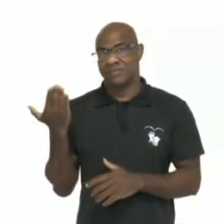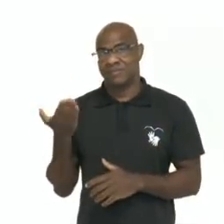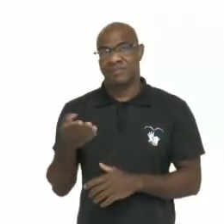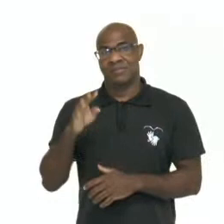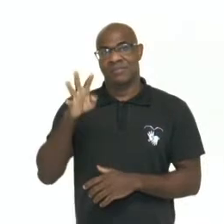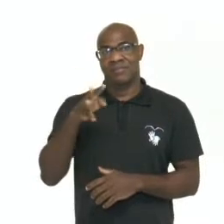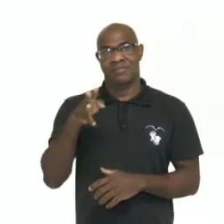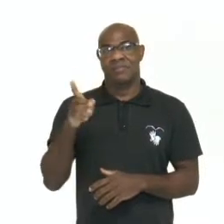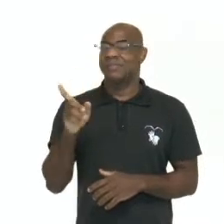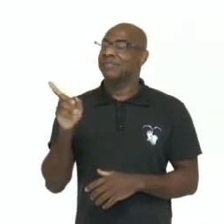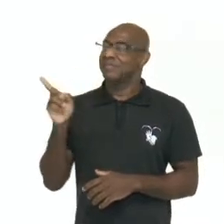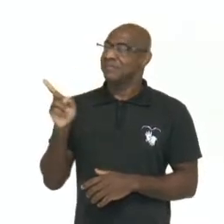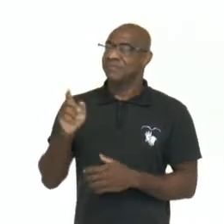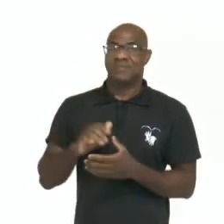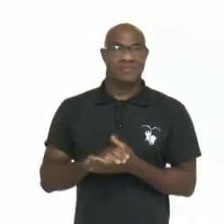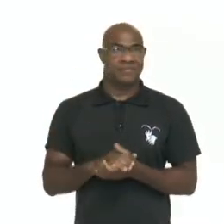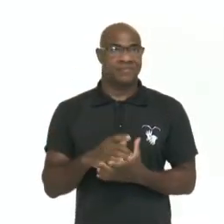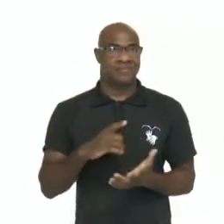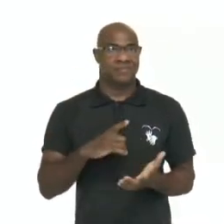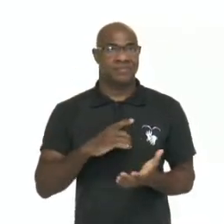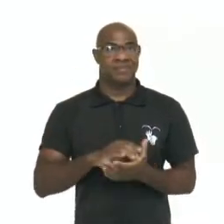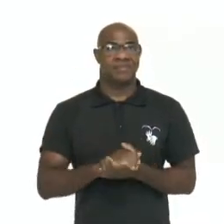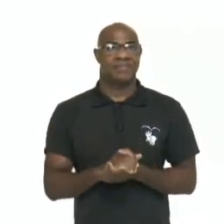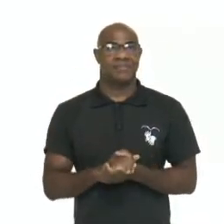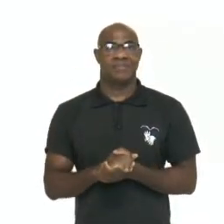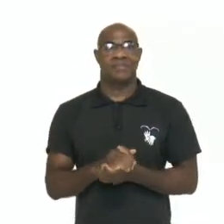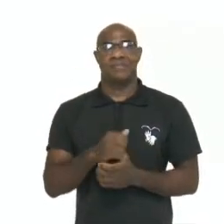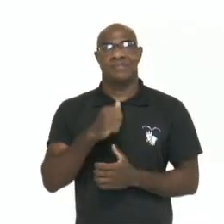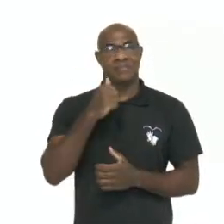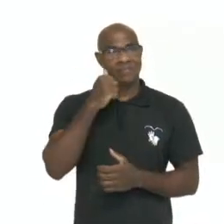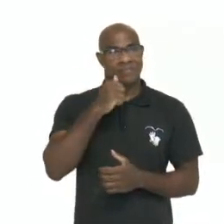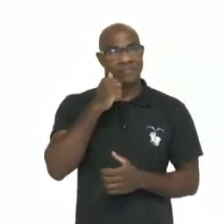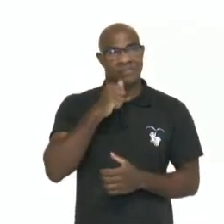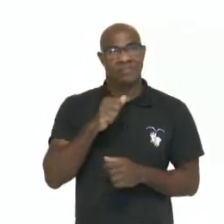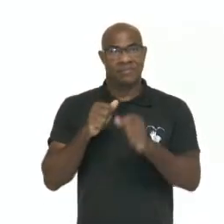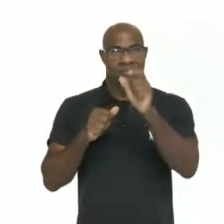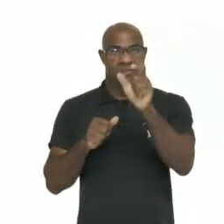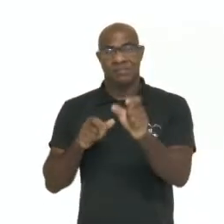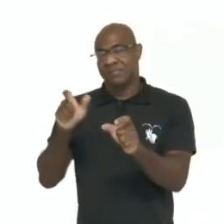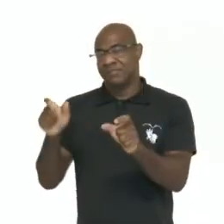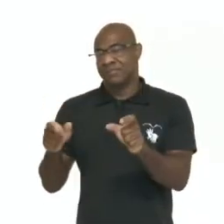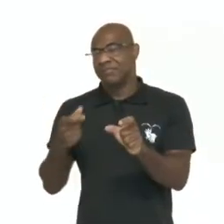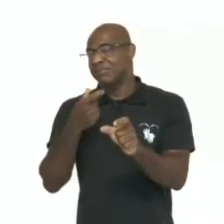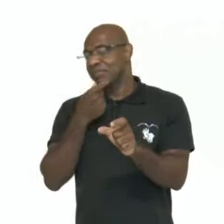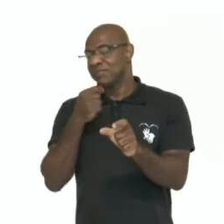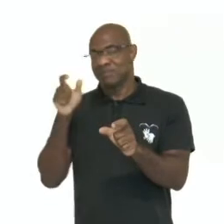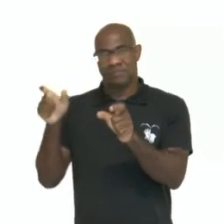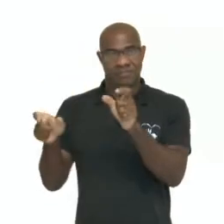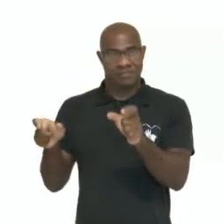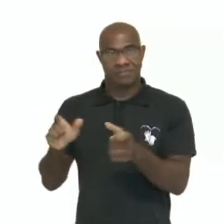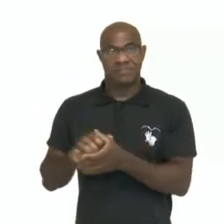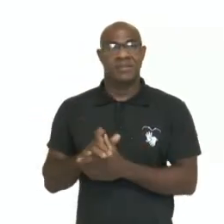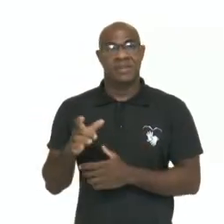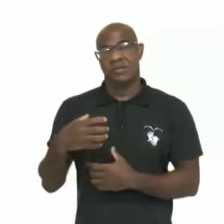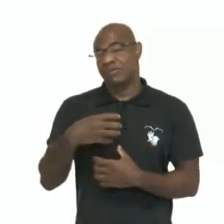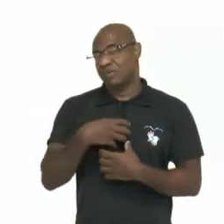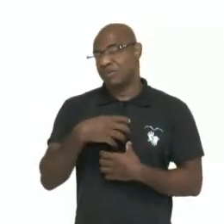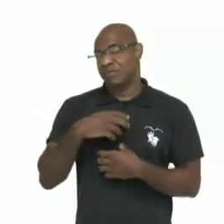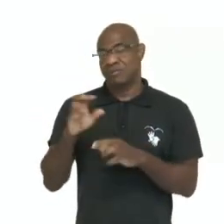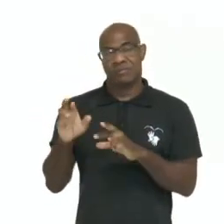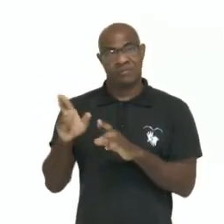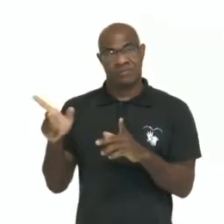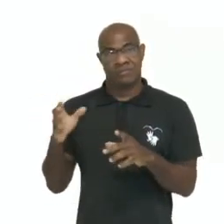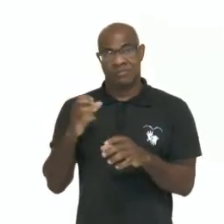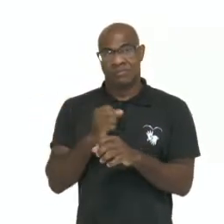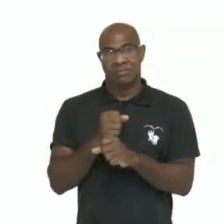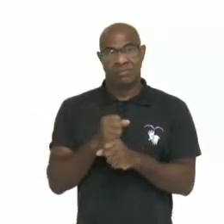tabela, certo? O feminino como o masculino. Então são formas de diferenciar.